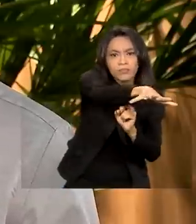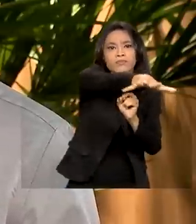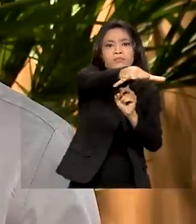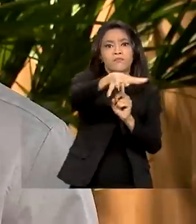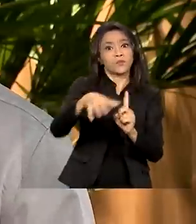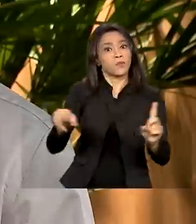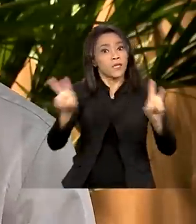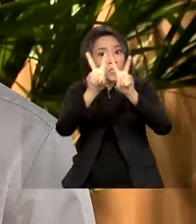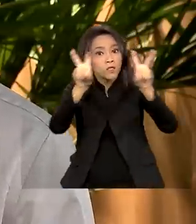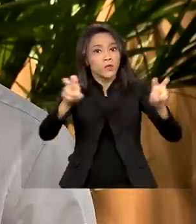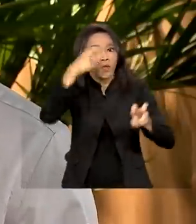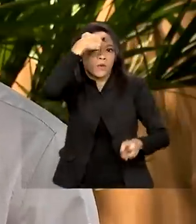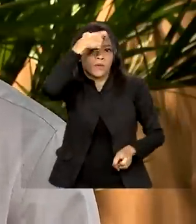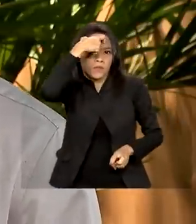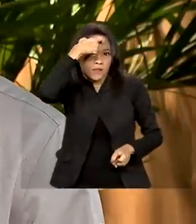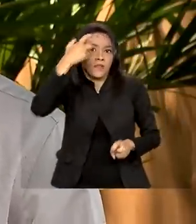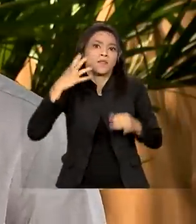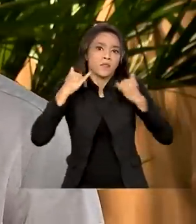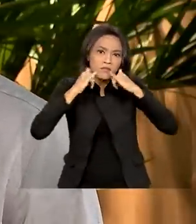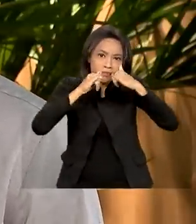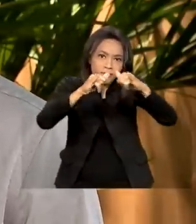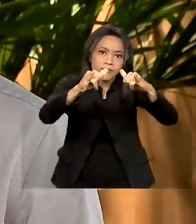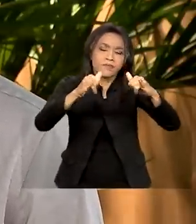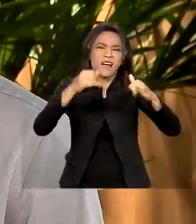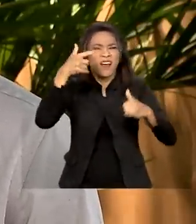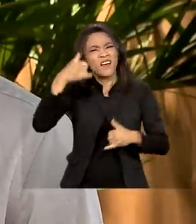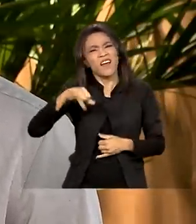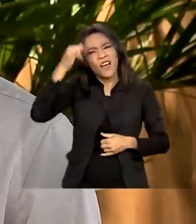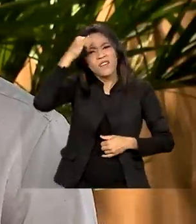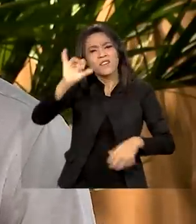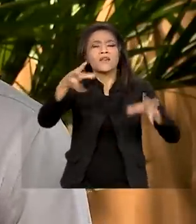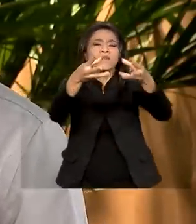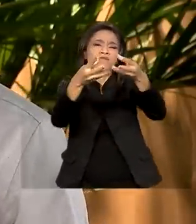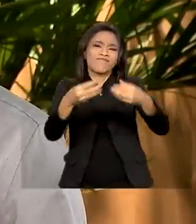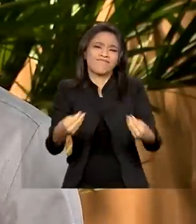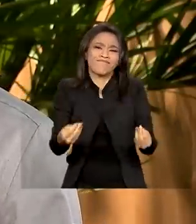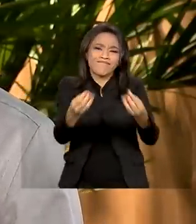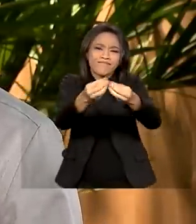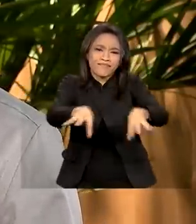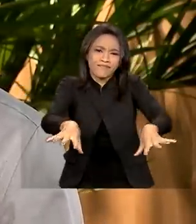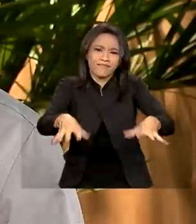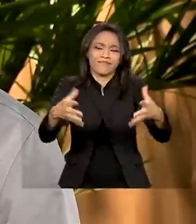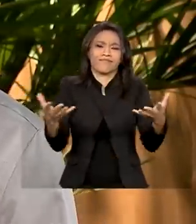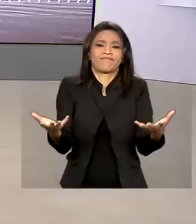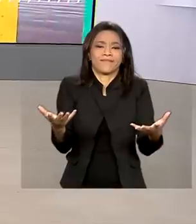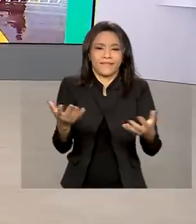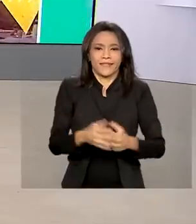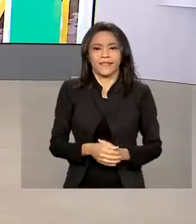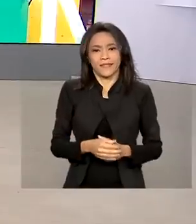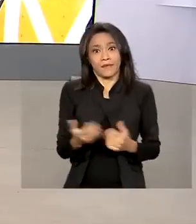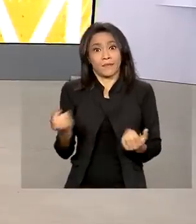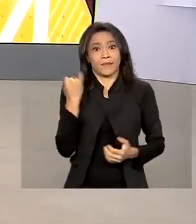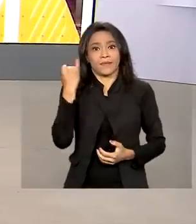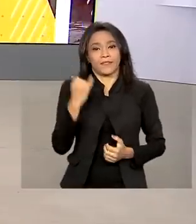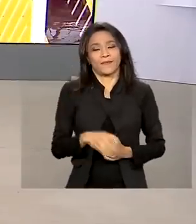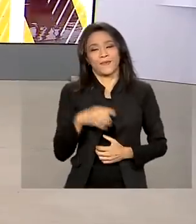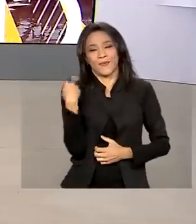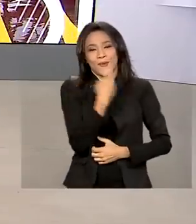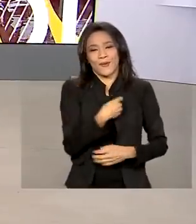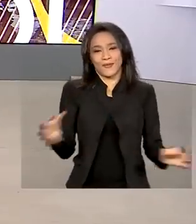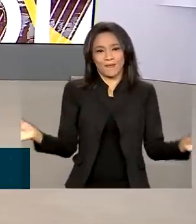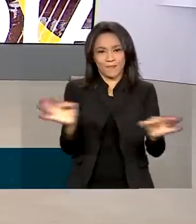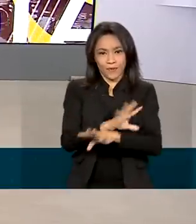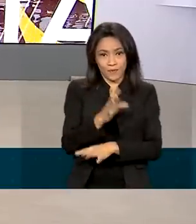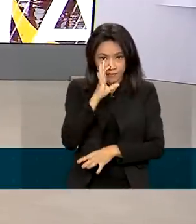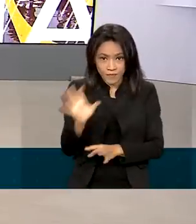eficiência energética, consumo consciente, evitar o desperdício de energia, tão importante atualmente. A gente fica por aqui.